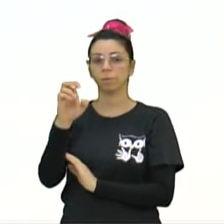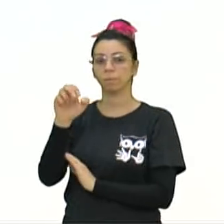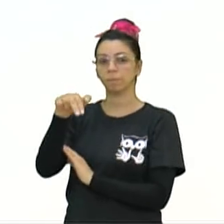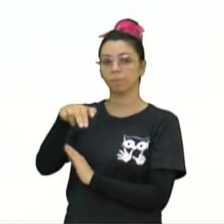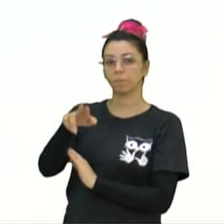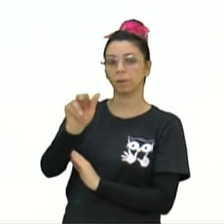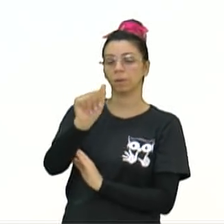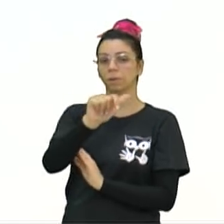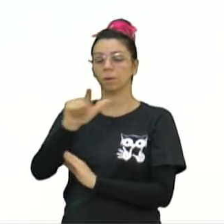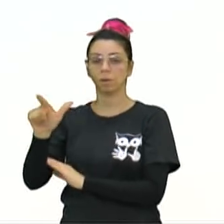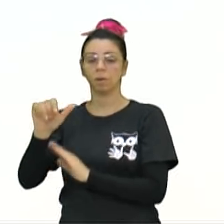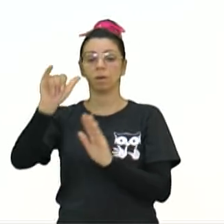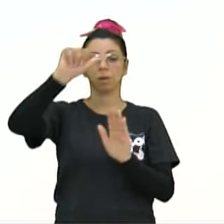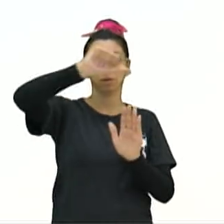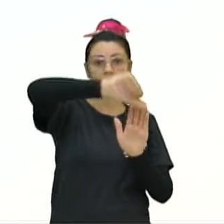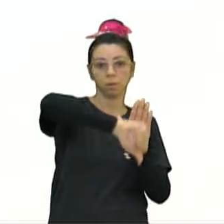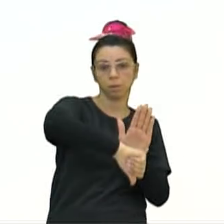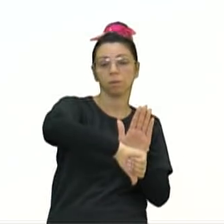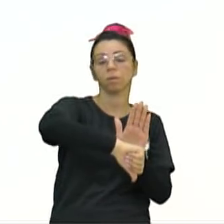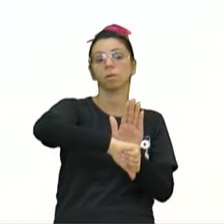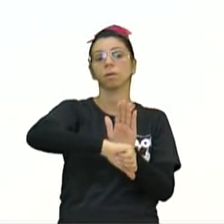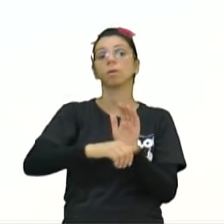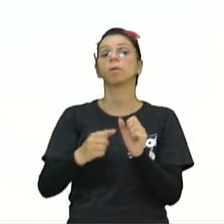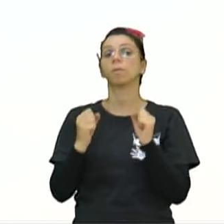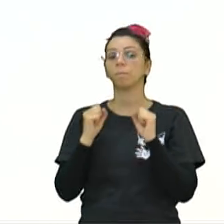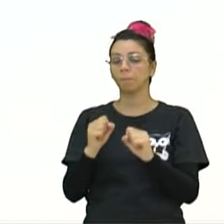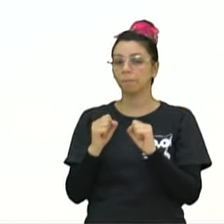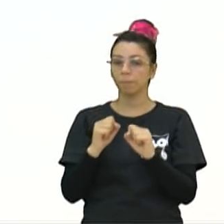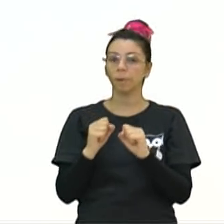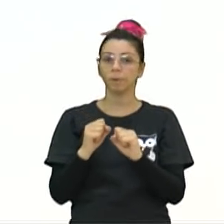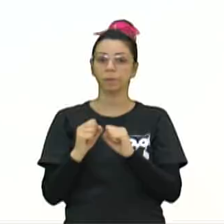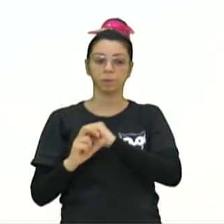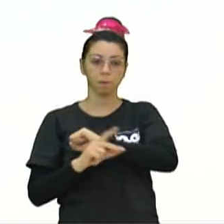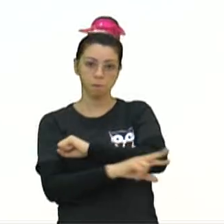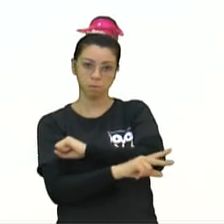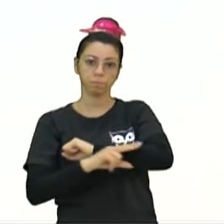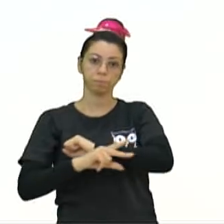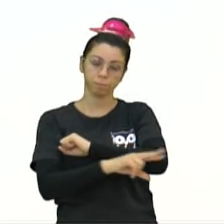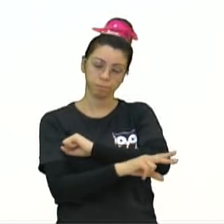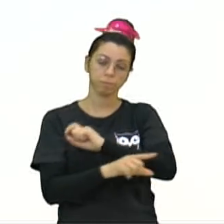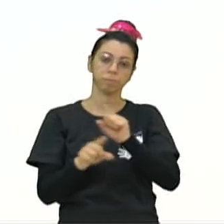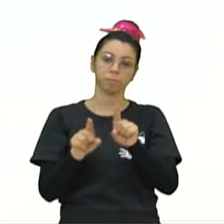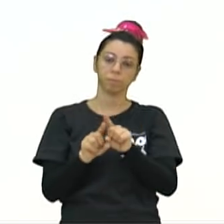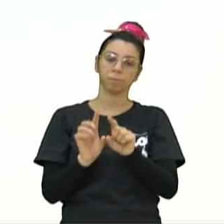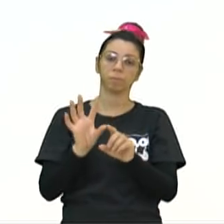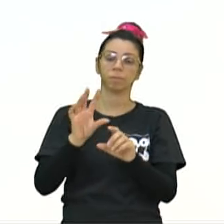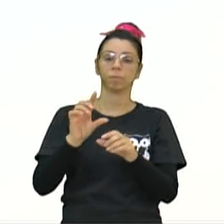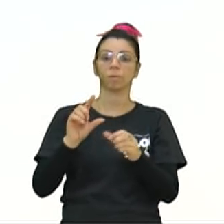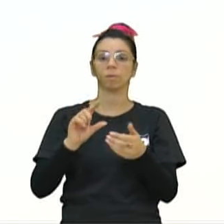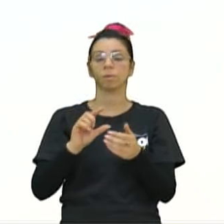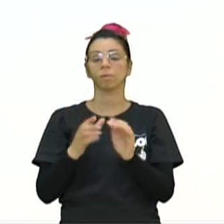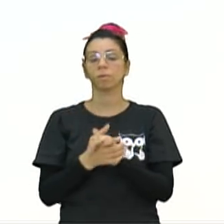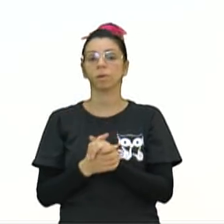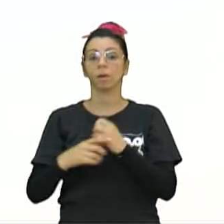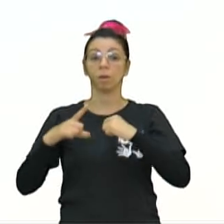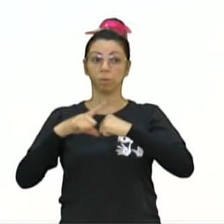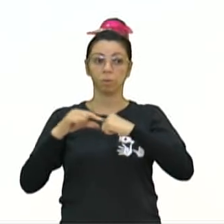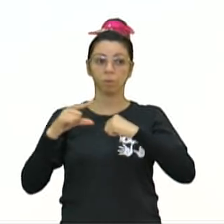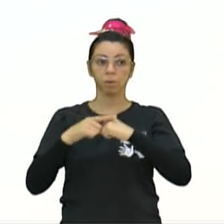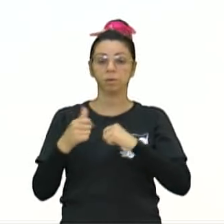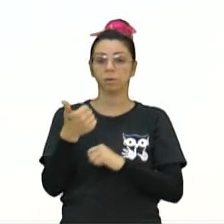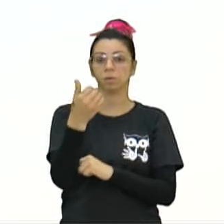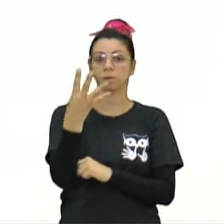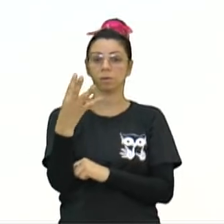injúria. É um crime de injúria que pode ser racial, né? E está previsto também no artigo 140 do Código Penal a